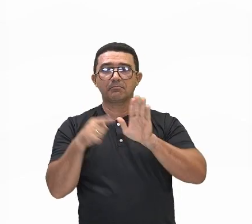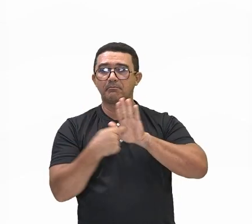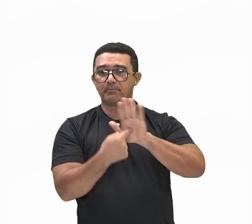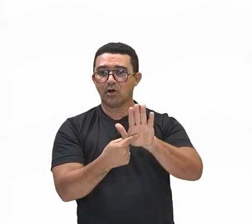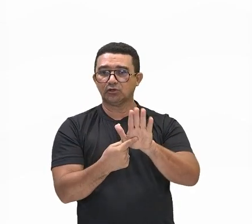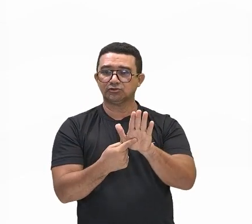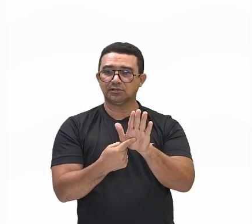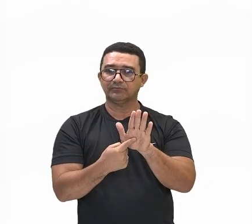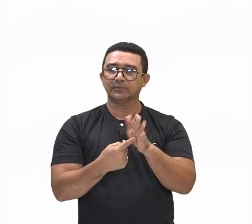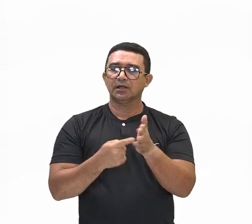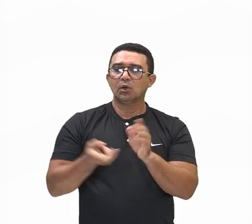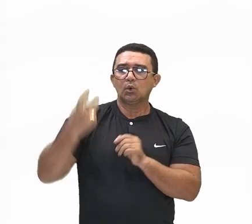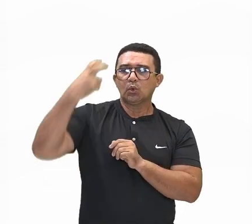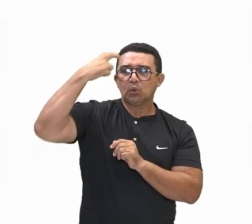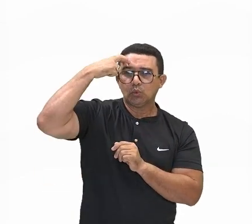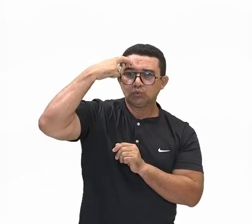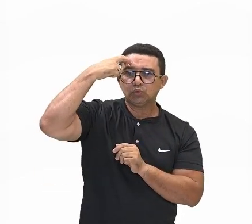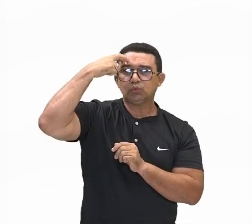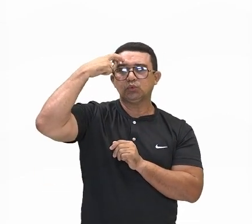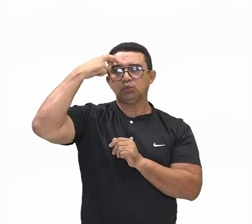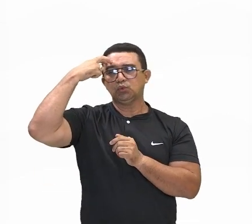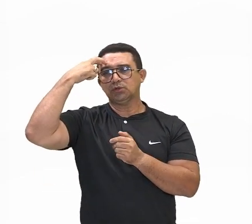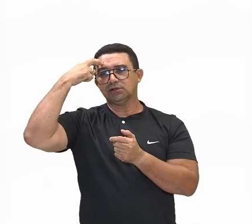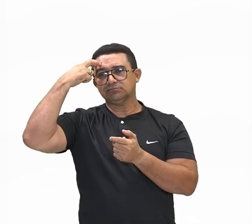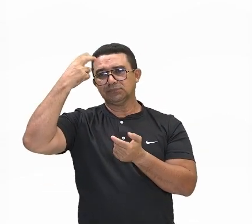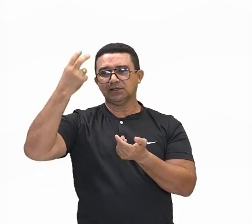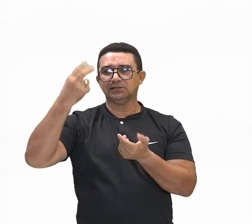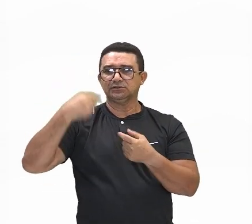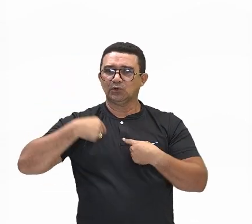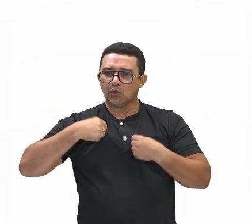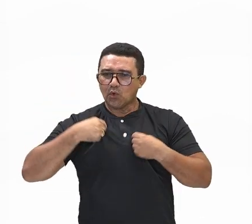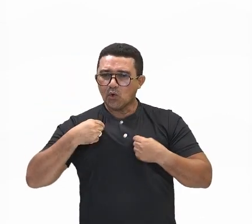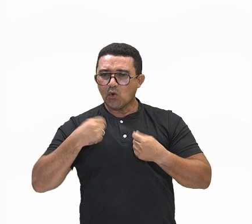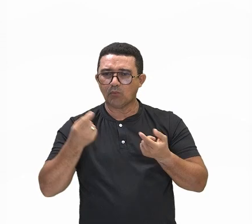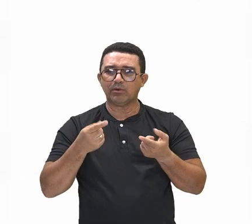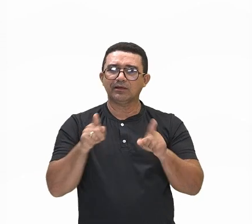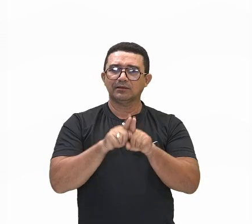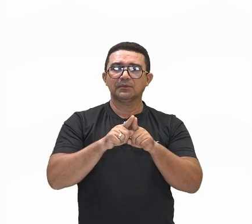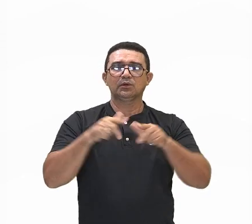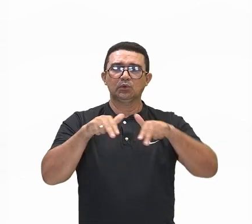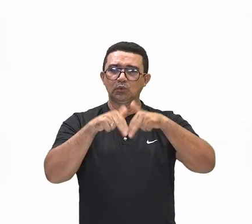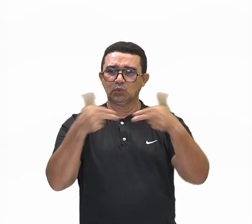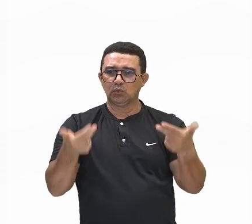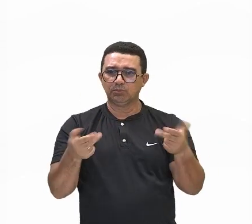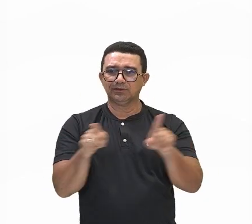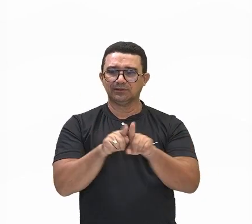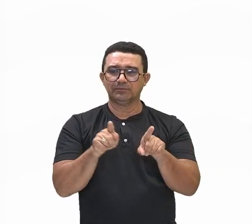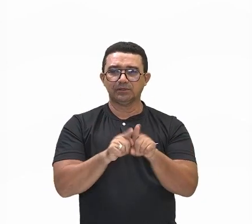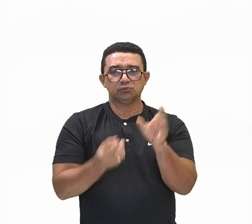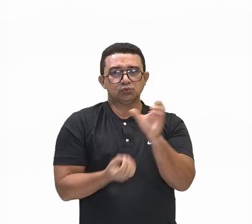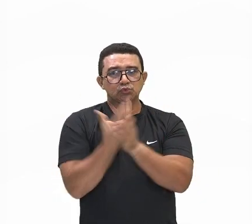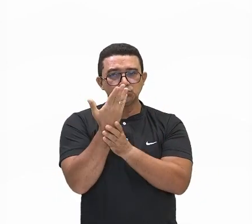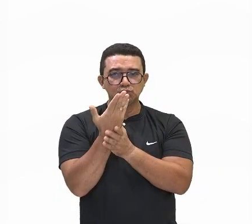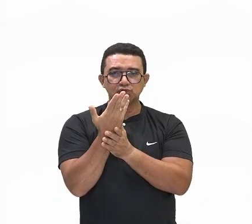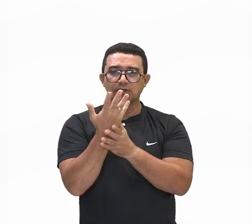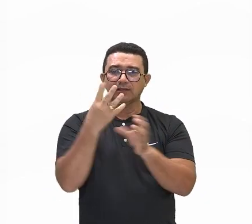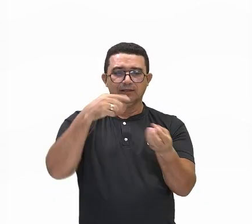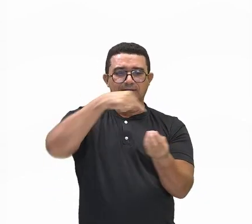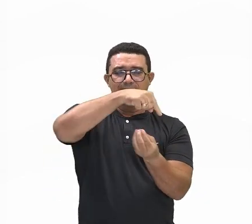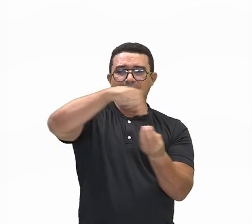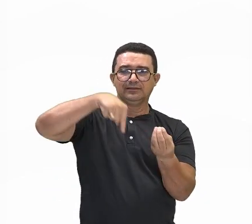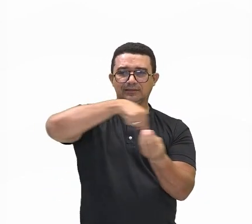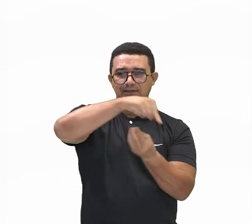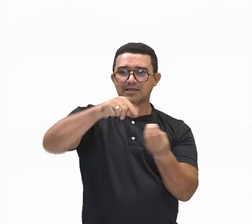parte aí da cultura, né, de tapeçaria, e as etnias acabam surgindo aí nessas ilhas muito